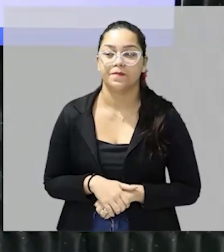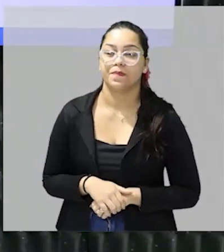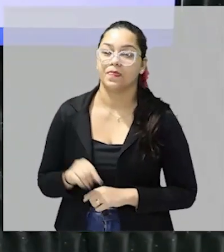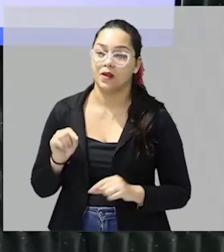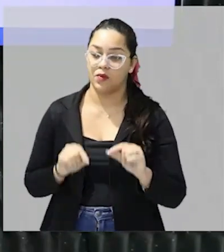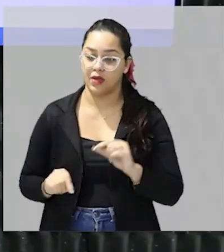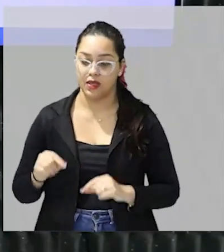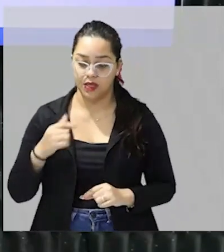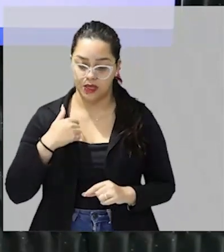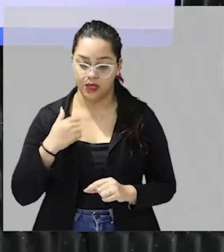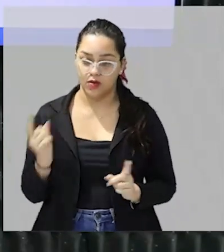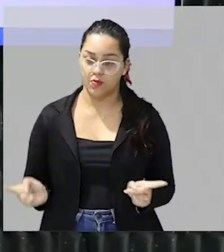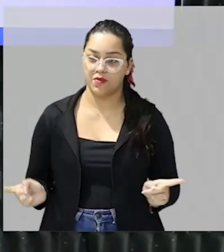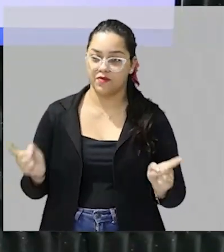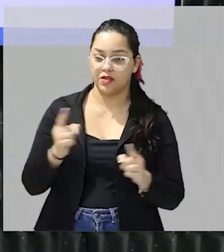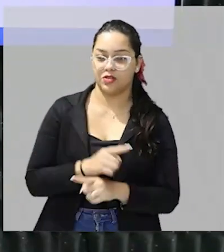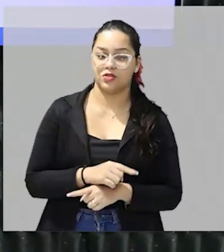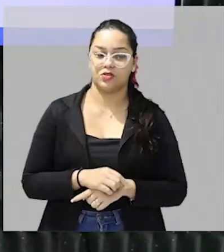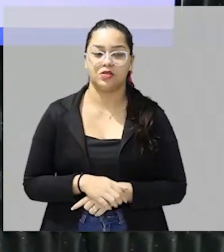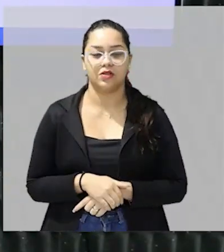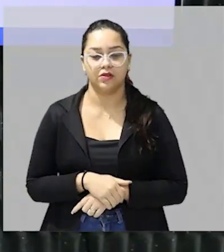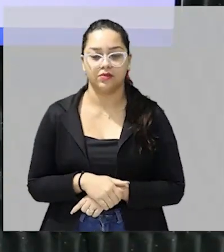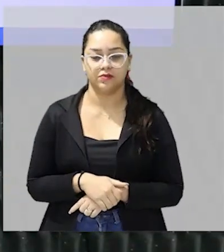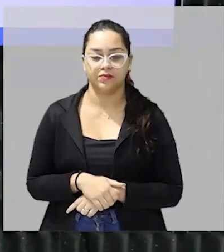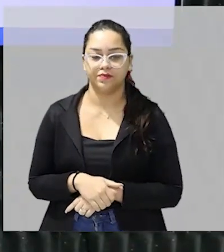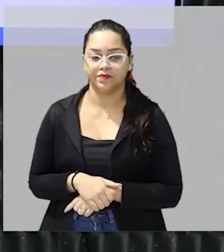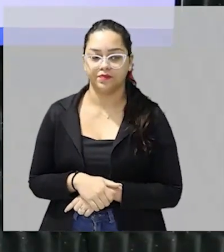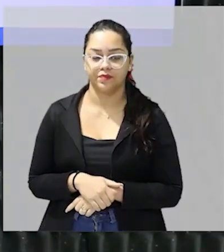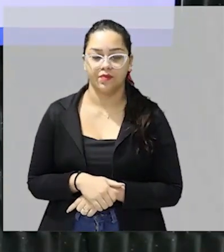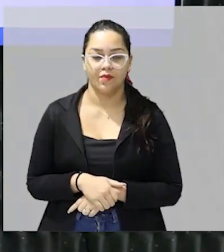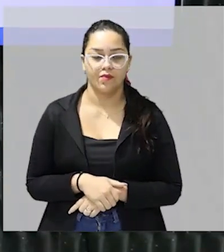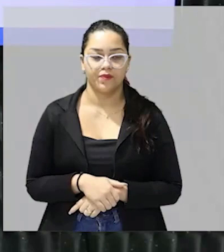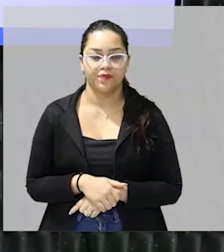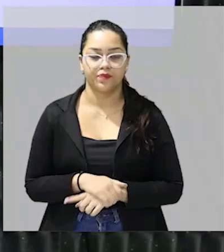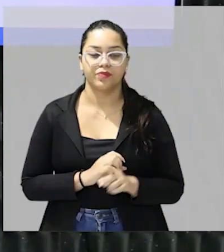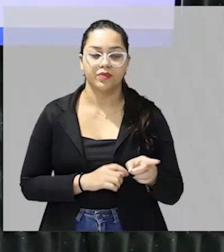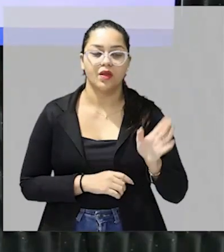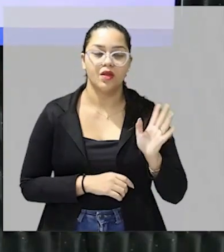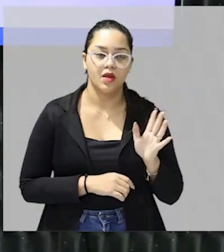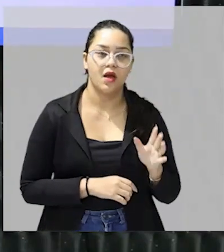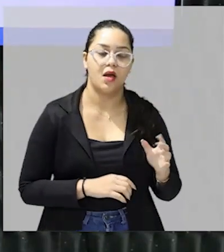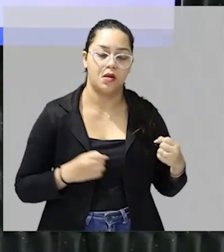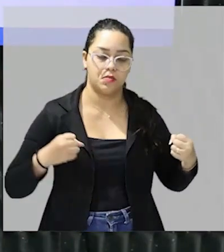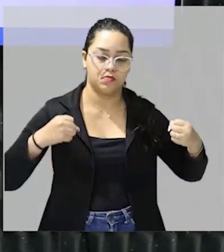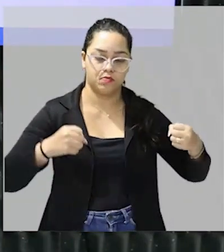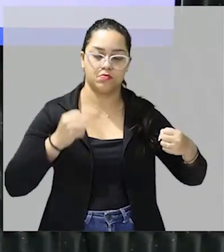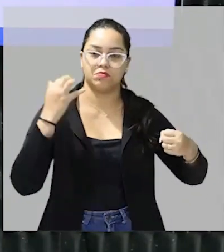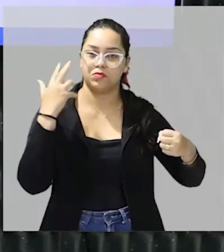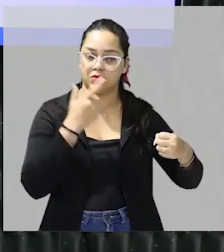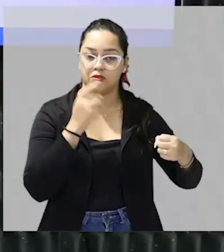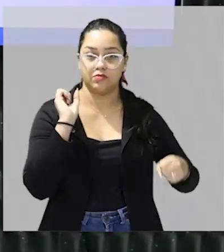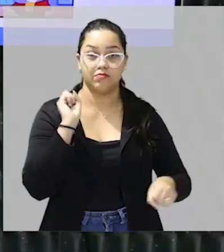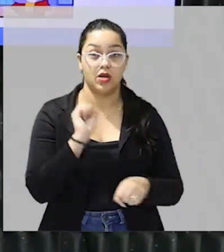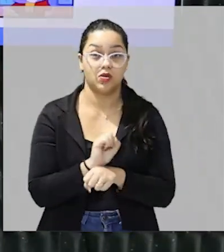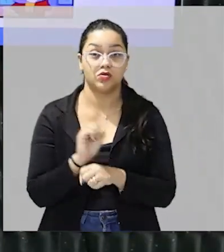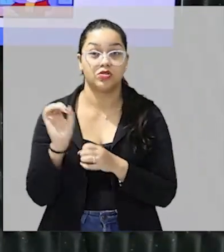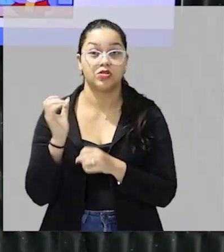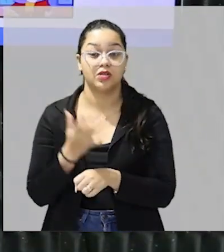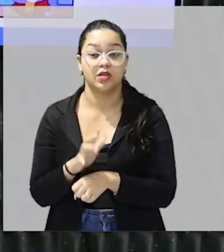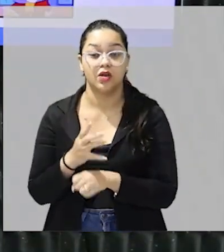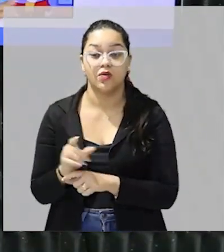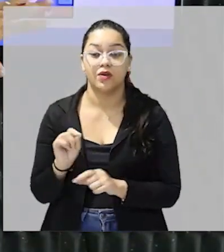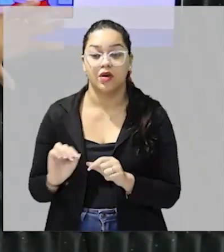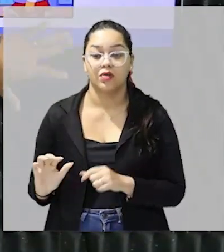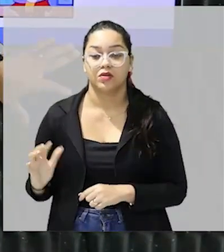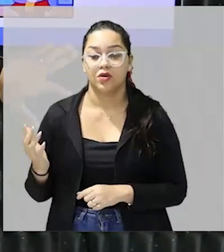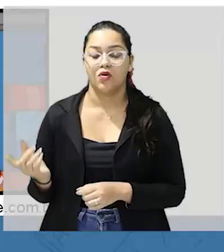eu investi a posição das fotos, ó. Olha o Homer, aqui ele estava já com o atlético, deixou de treinar e o que